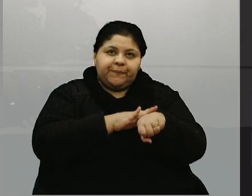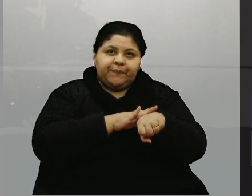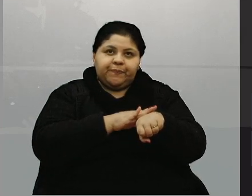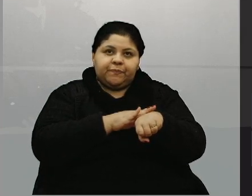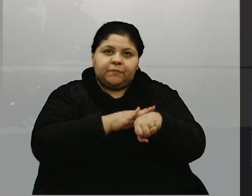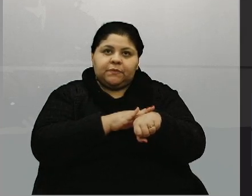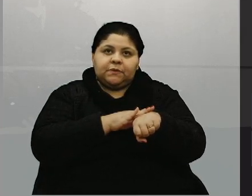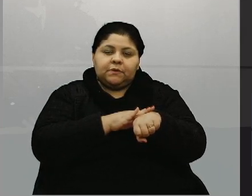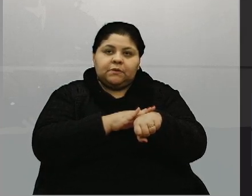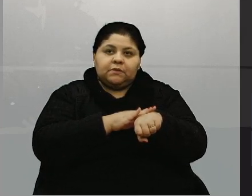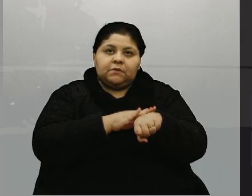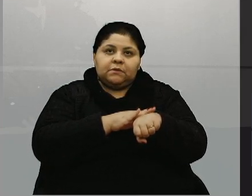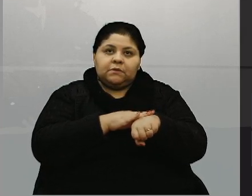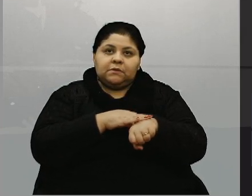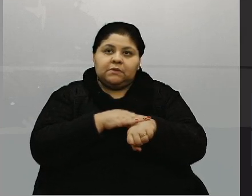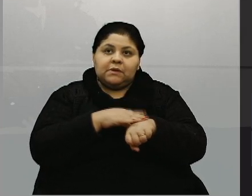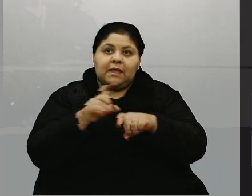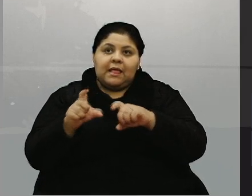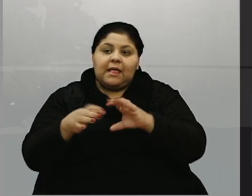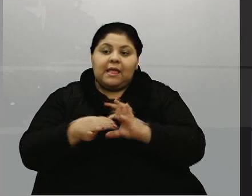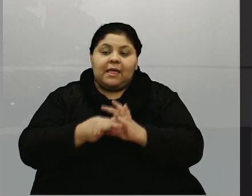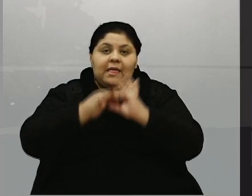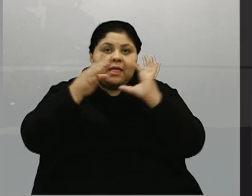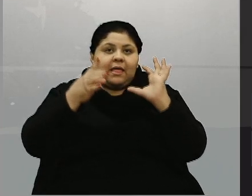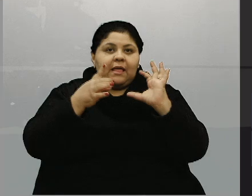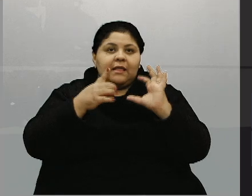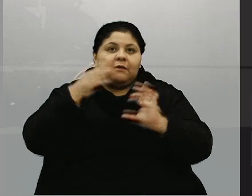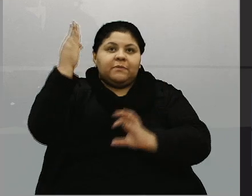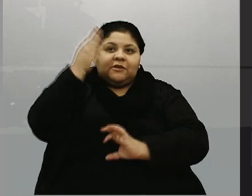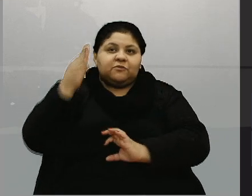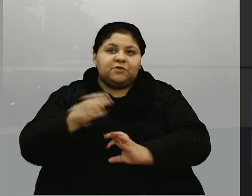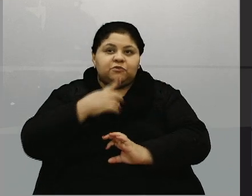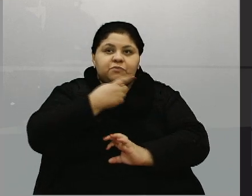à independência do Brasil de 1822.